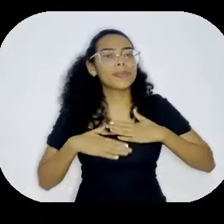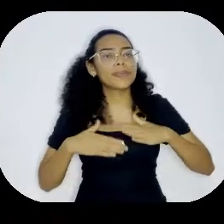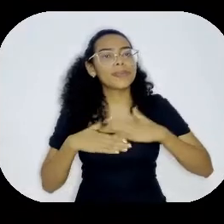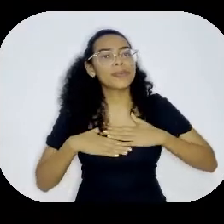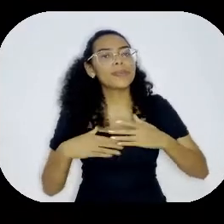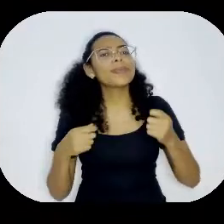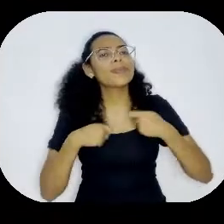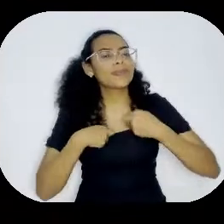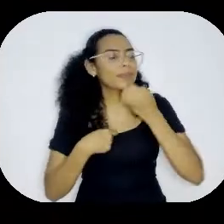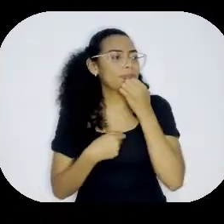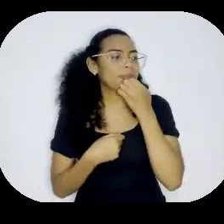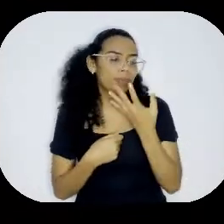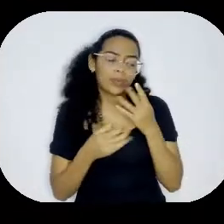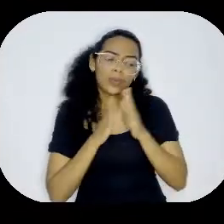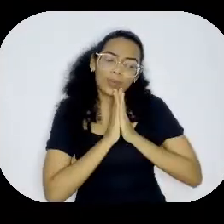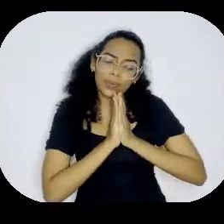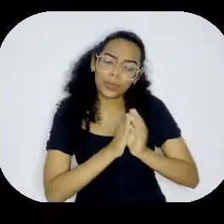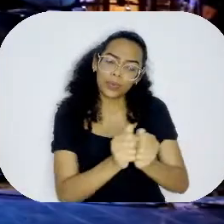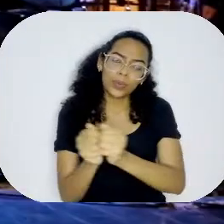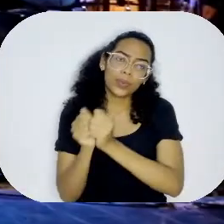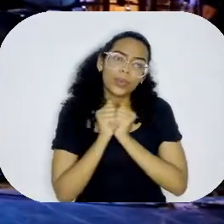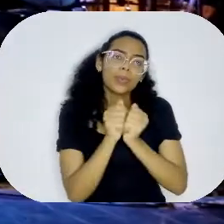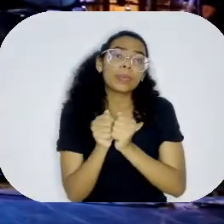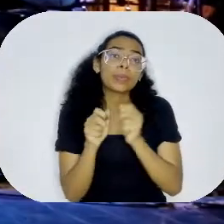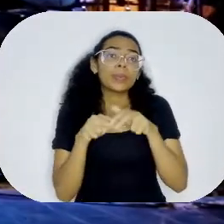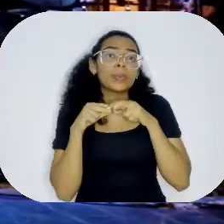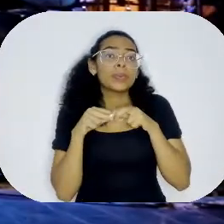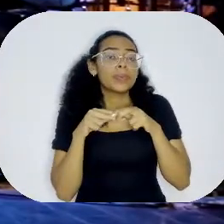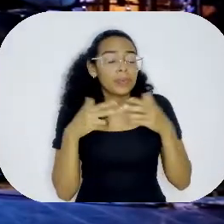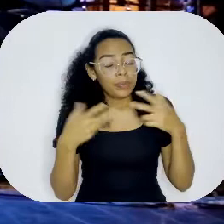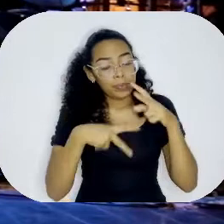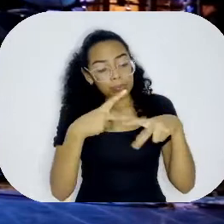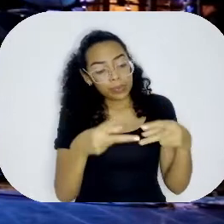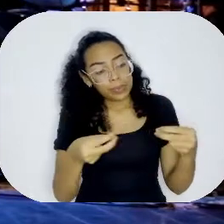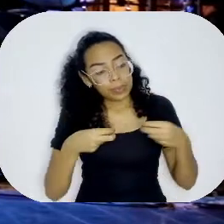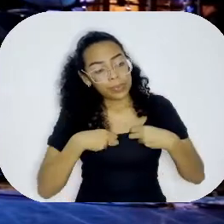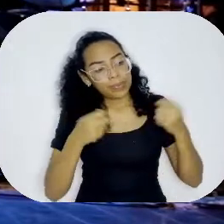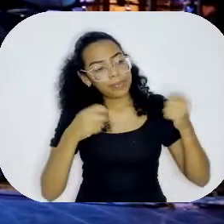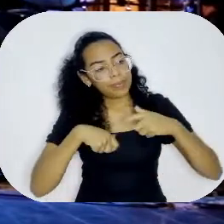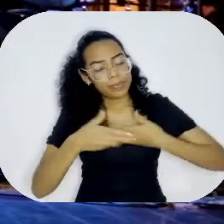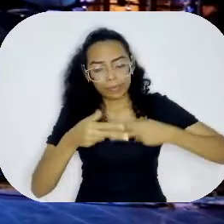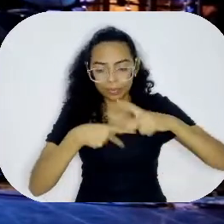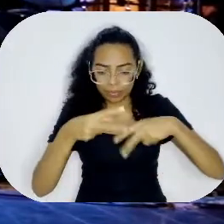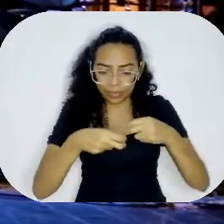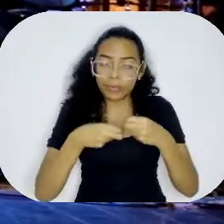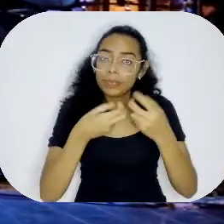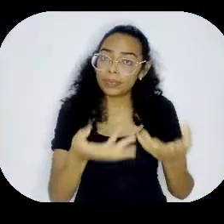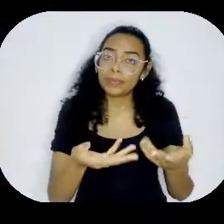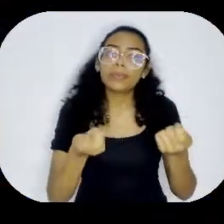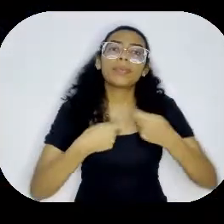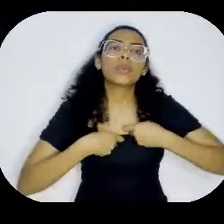mais rápido, é mais agradável em boa companhia seguir. Com muito prazer